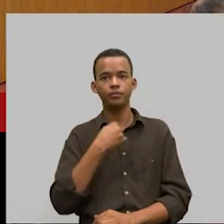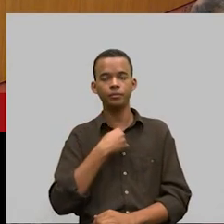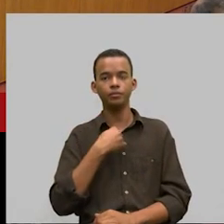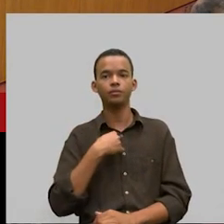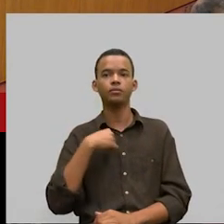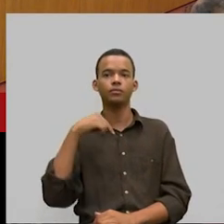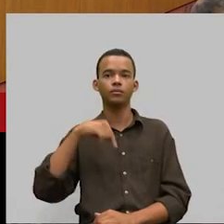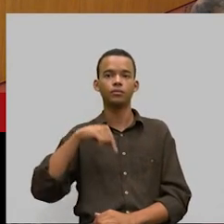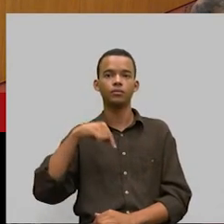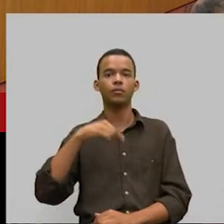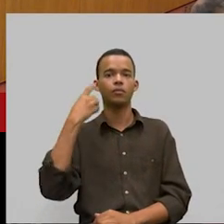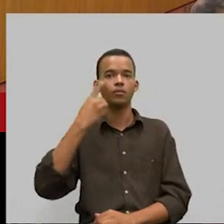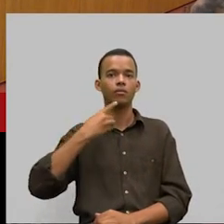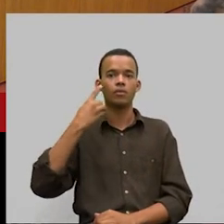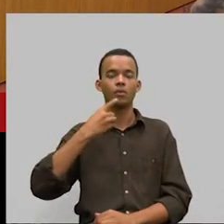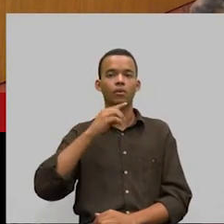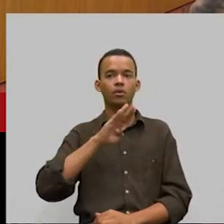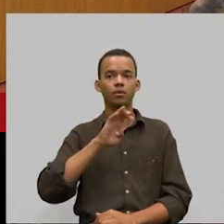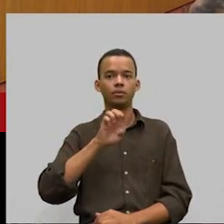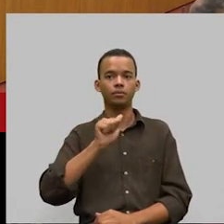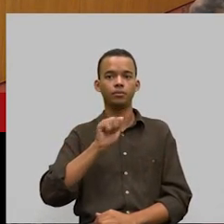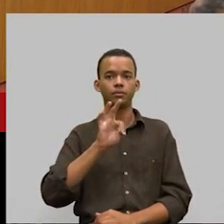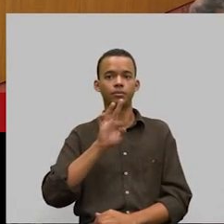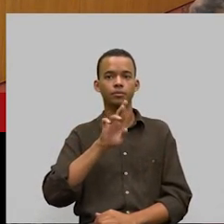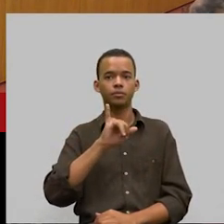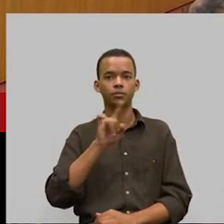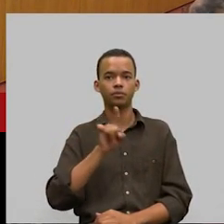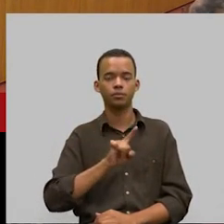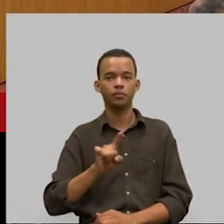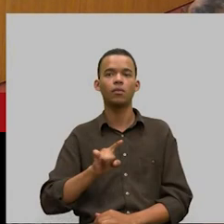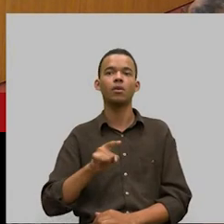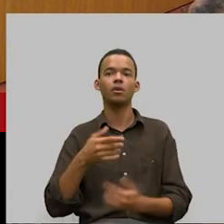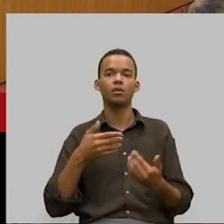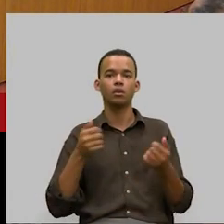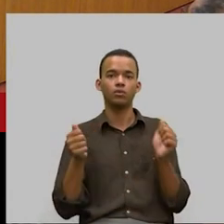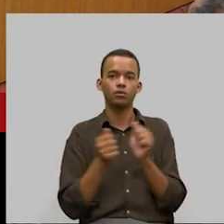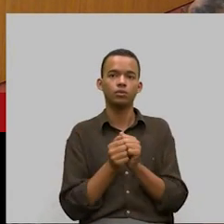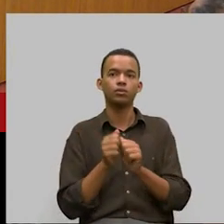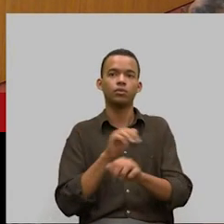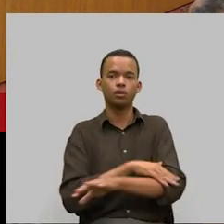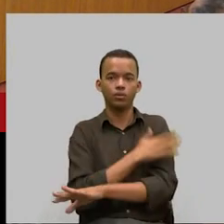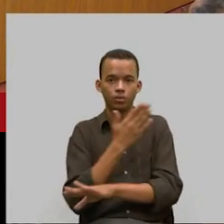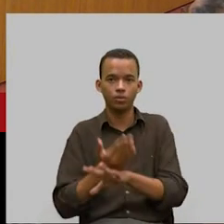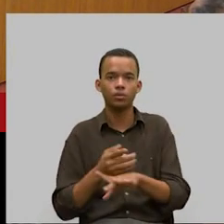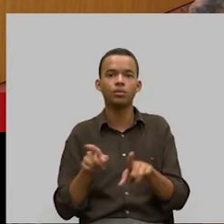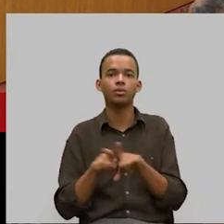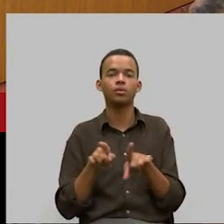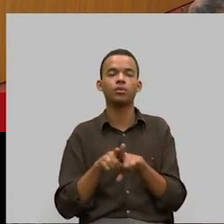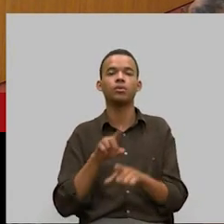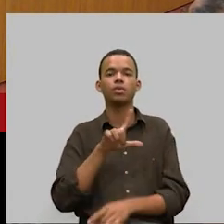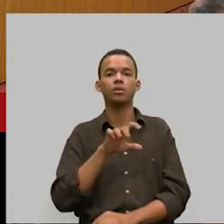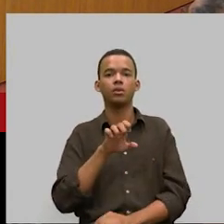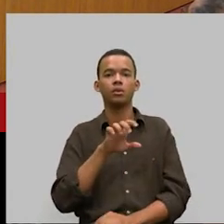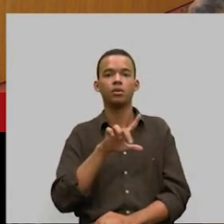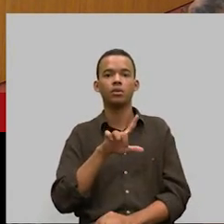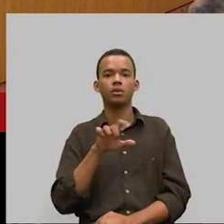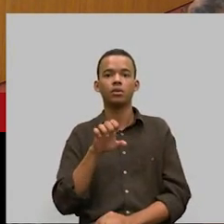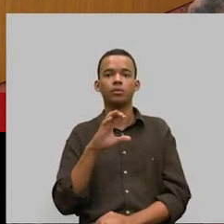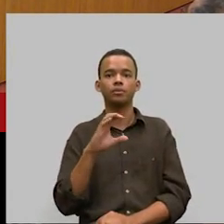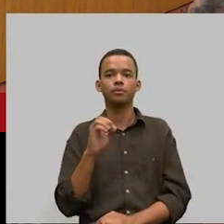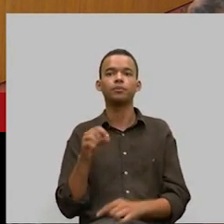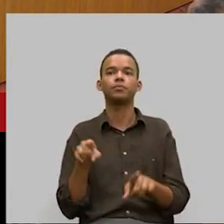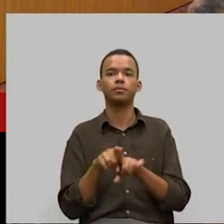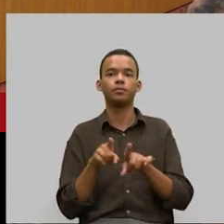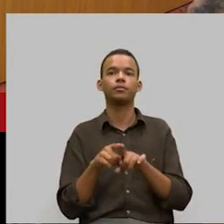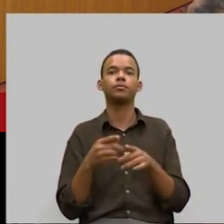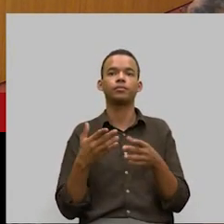deputada Beatriz Cerqueira por ter e estado aqui com a gente o Leleco por ter nos dado a oportunidade de ter entrado com esse